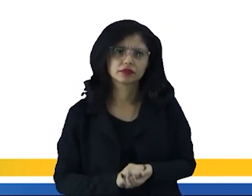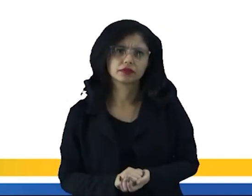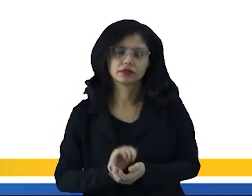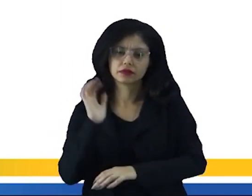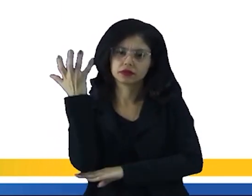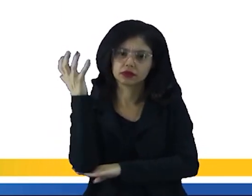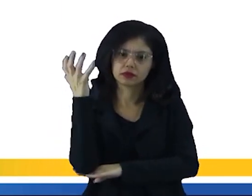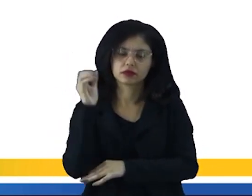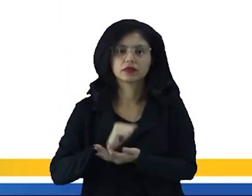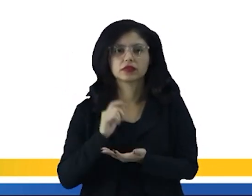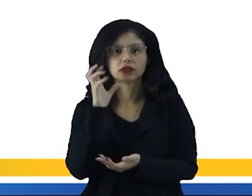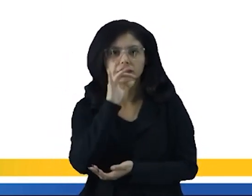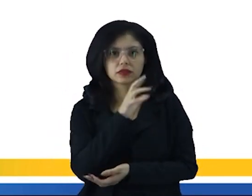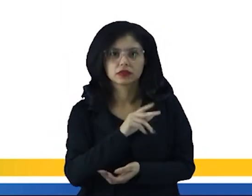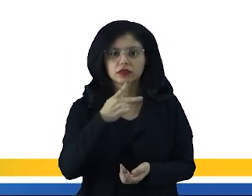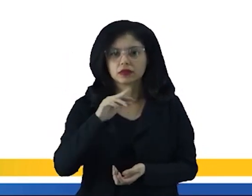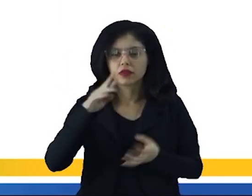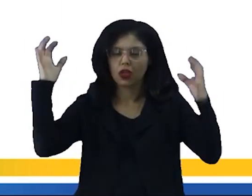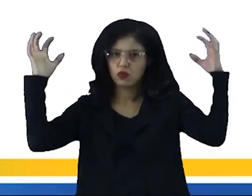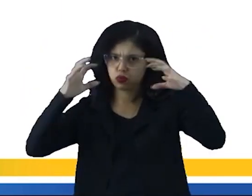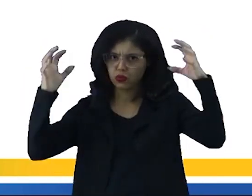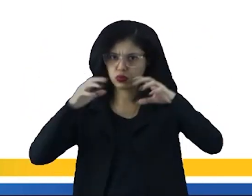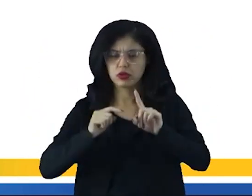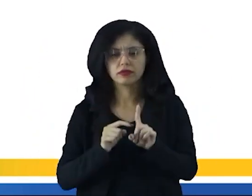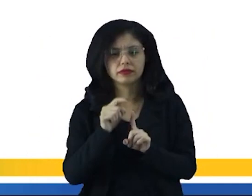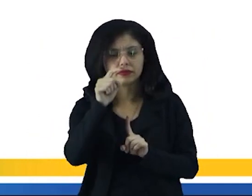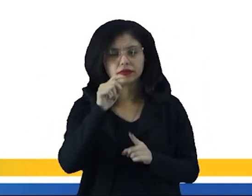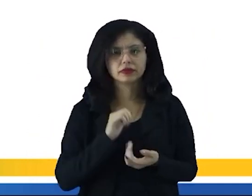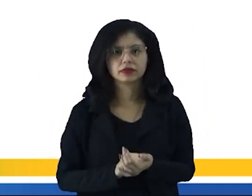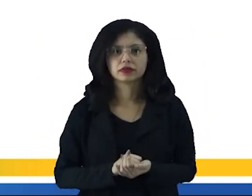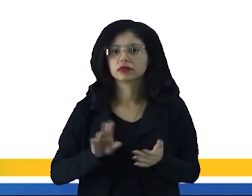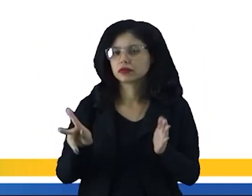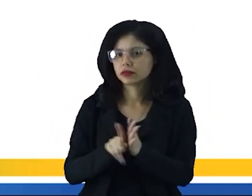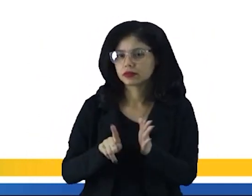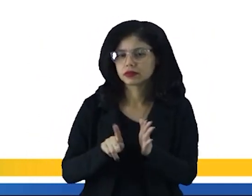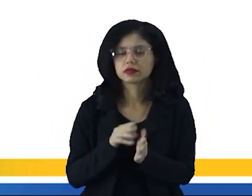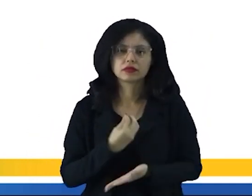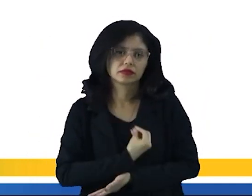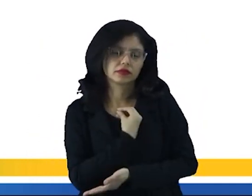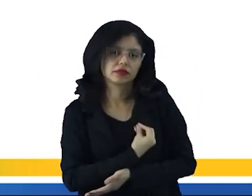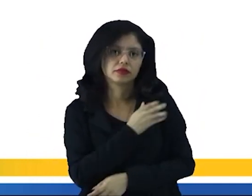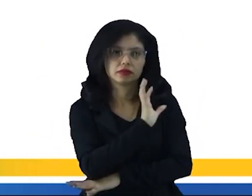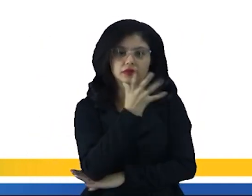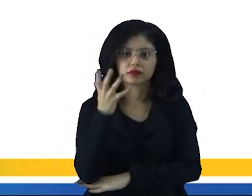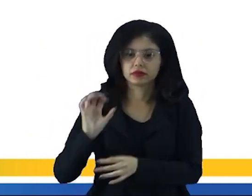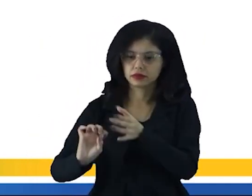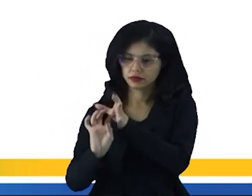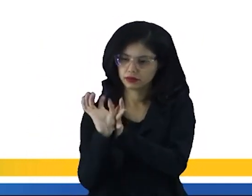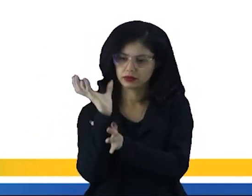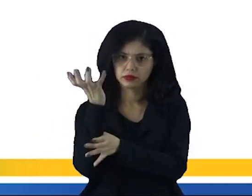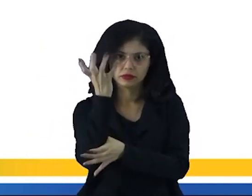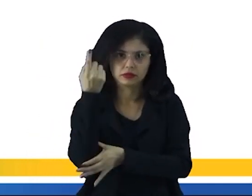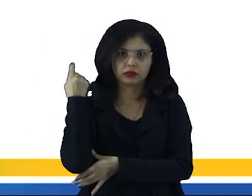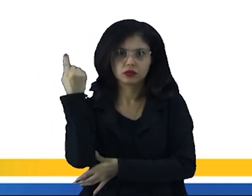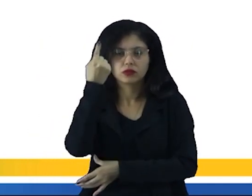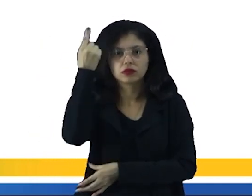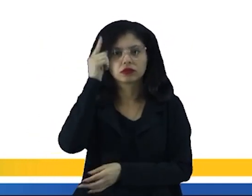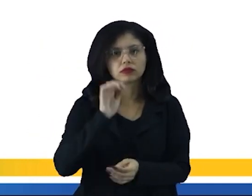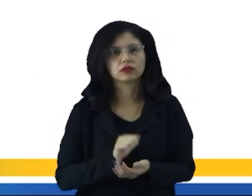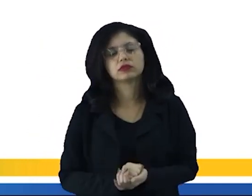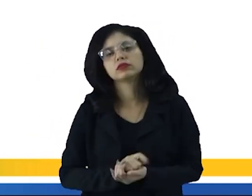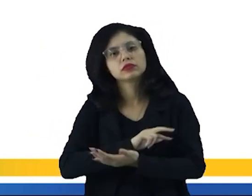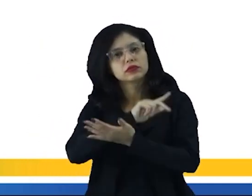Árvores de climas quentes e pluviosidade elevada, o que garante a presença de árvores de grande porte e uma infinidade